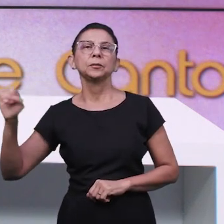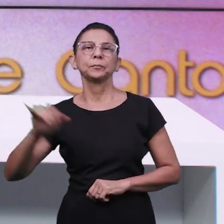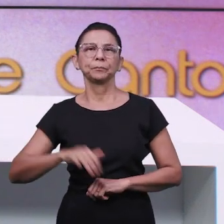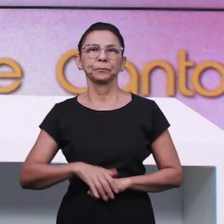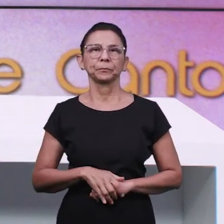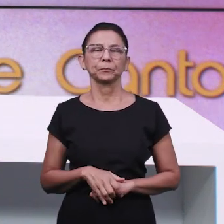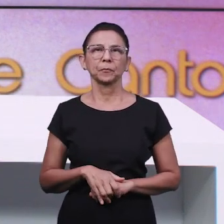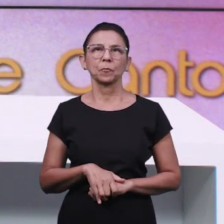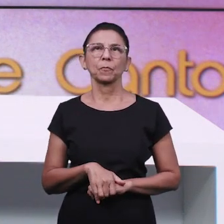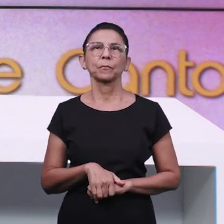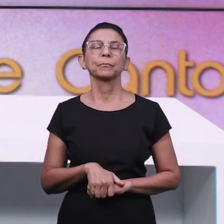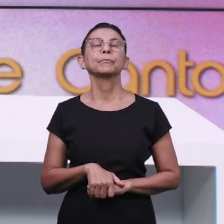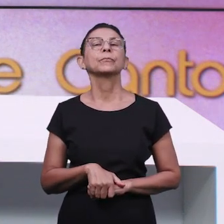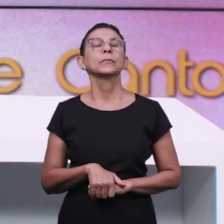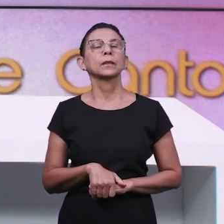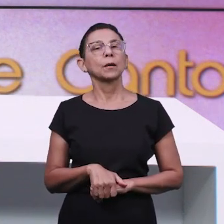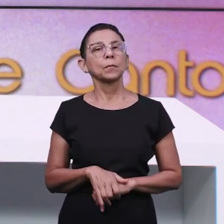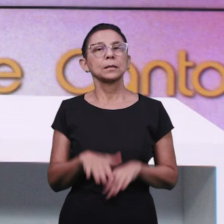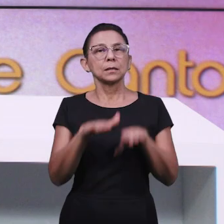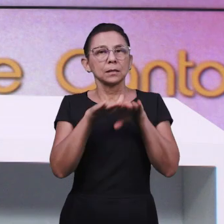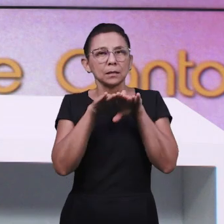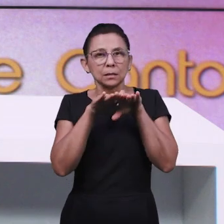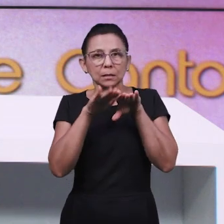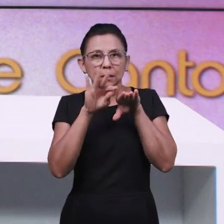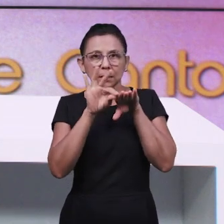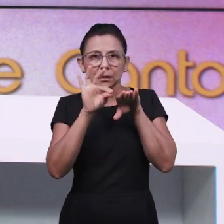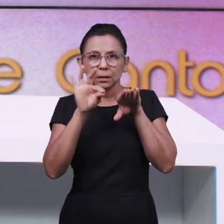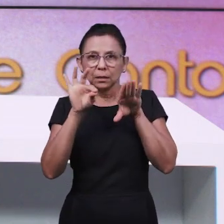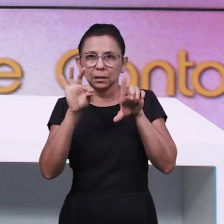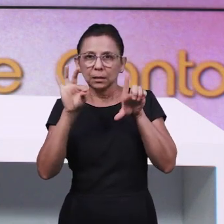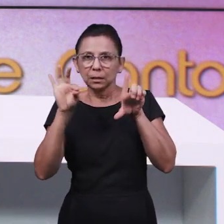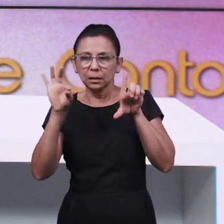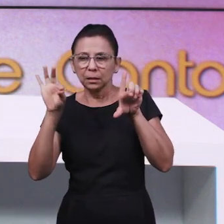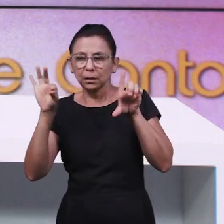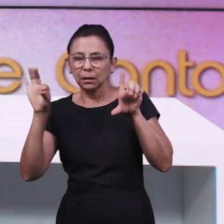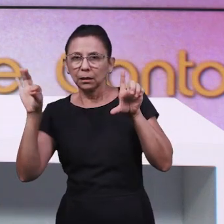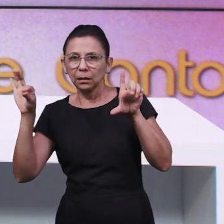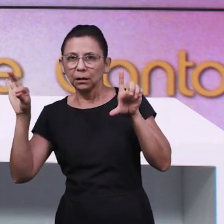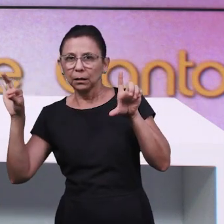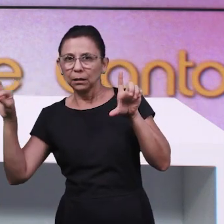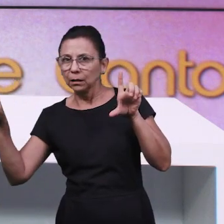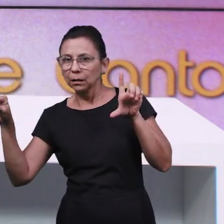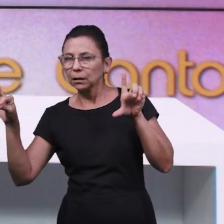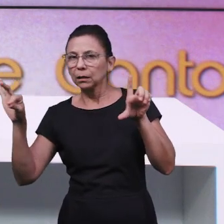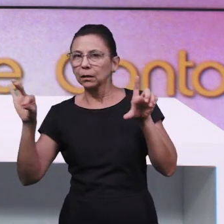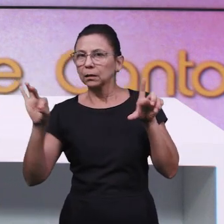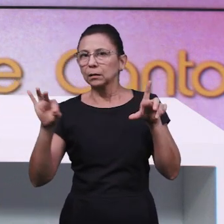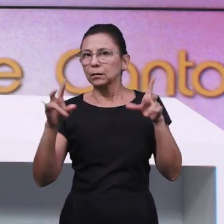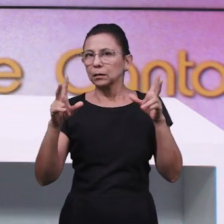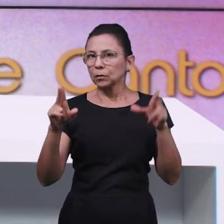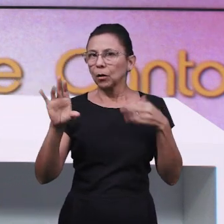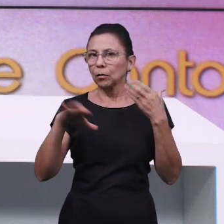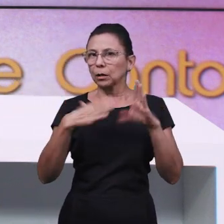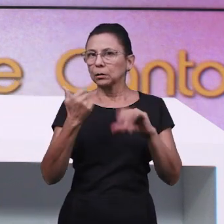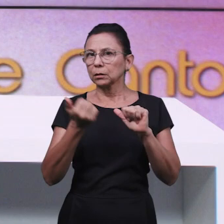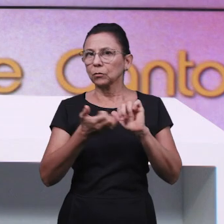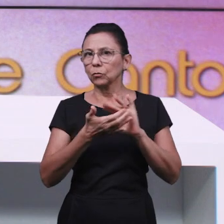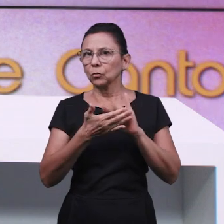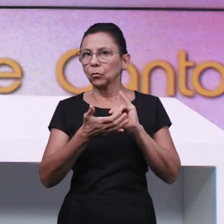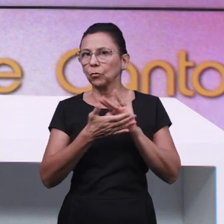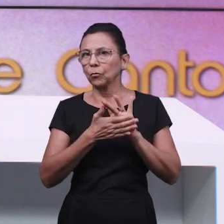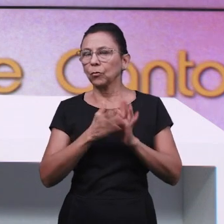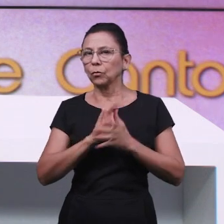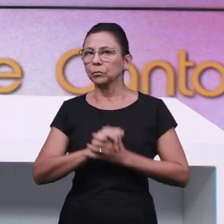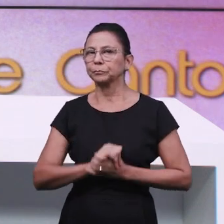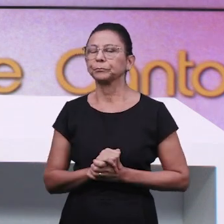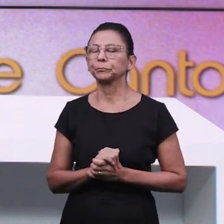e esse som precisa ser estável. Da mesma maneira, quando nós vamos cantar o trecho de um hino que nós